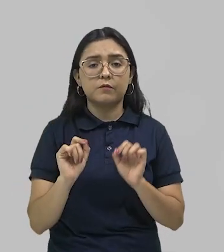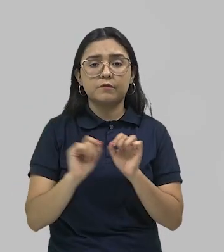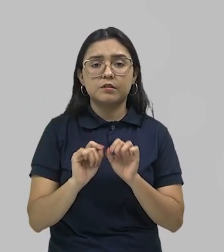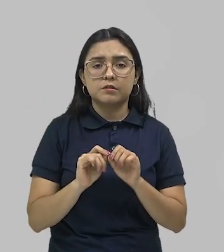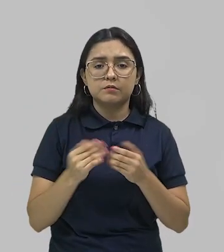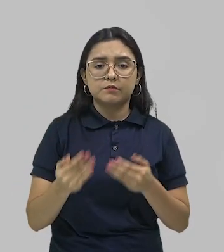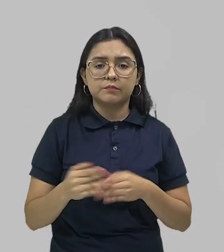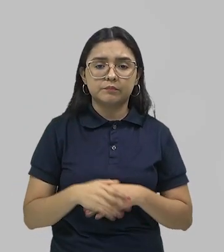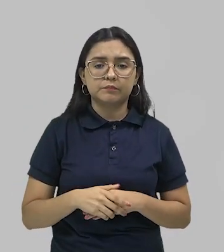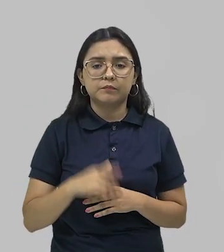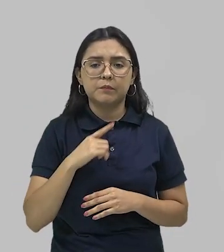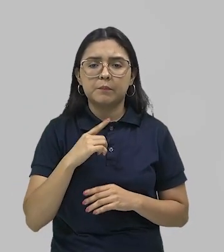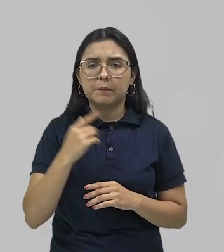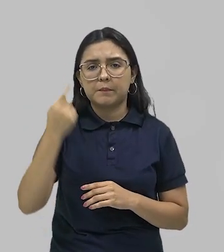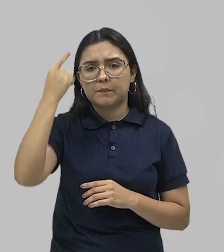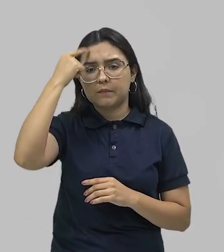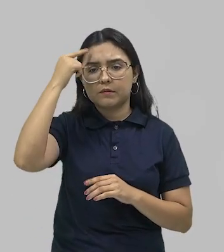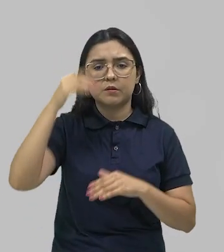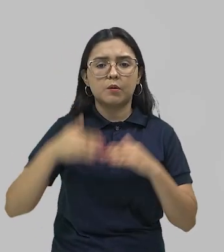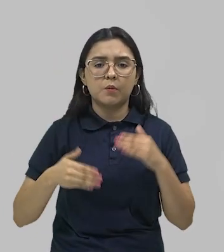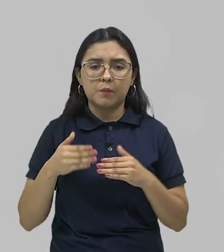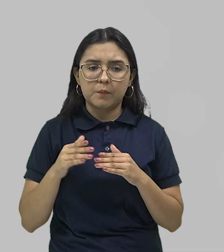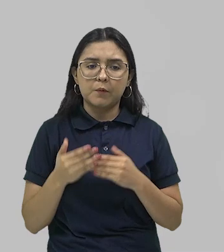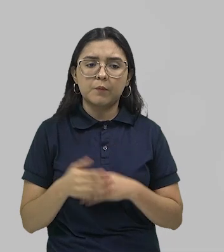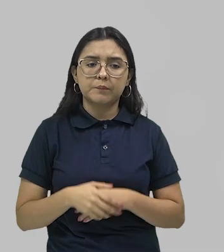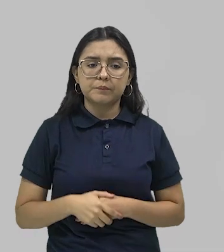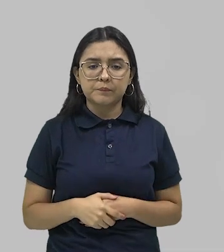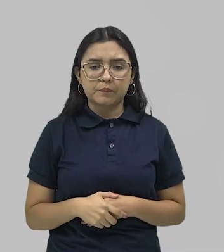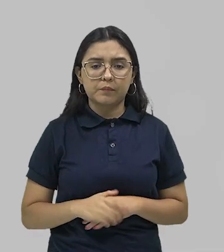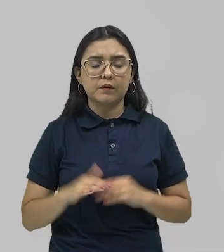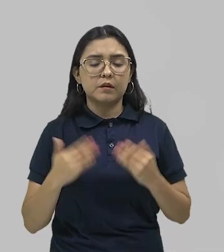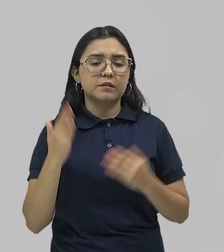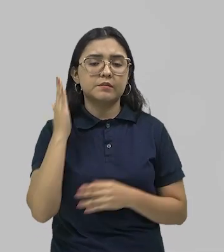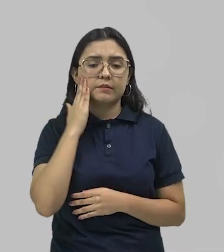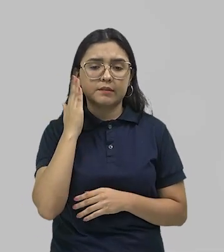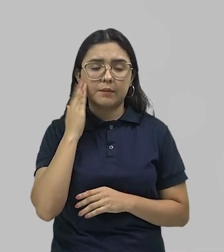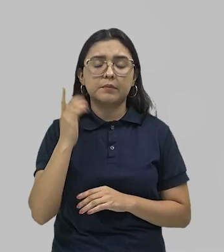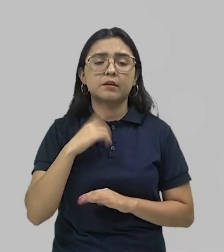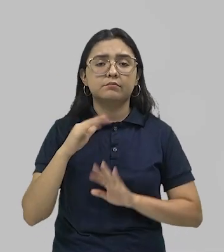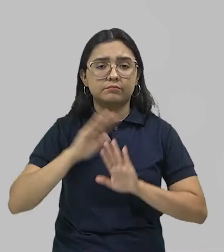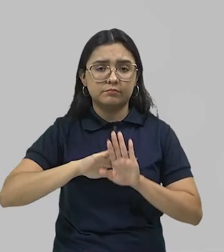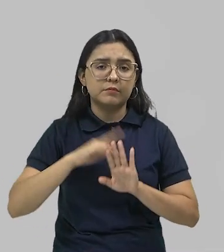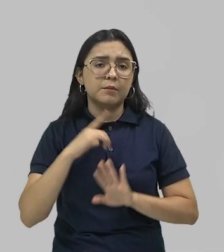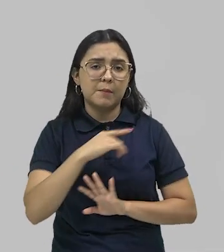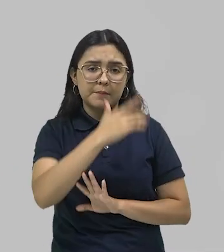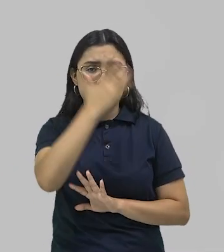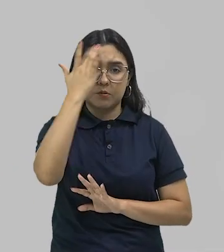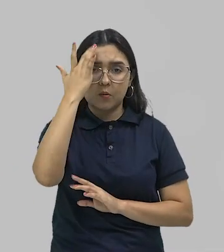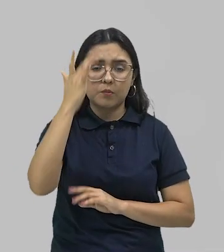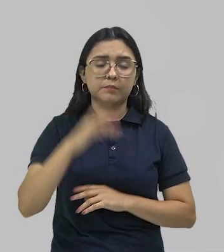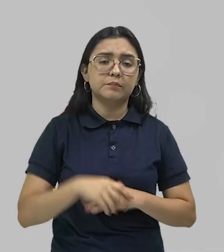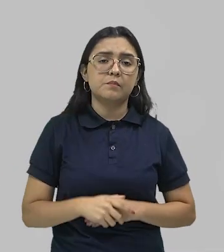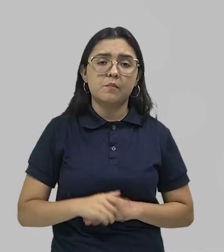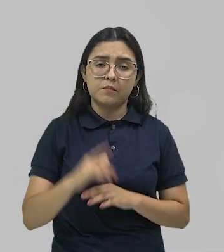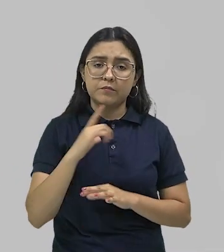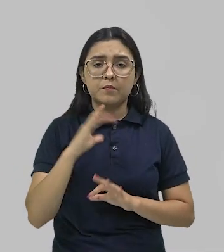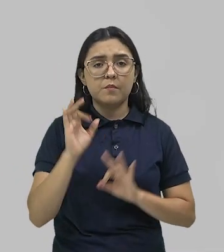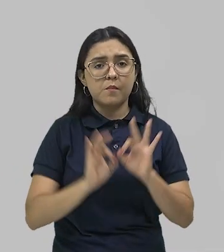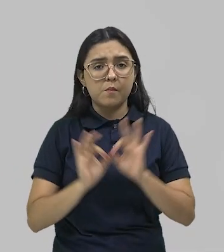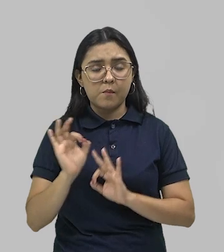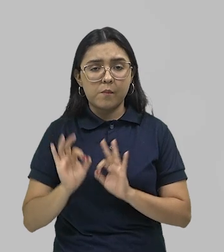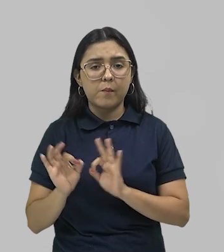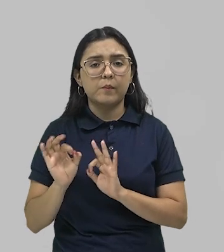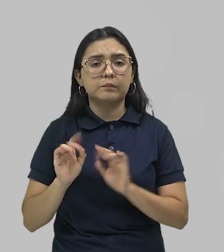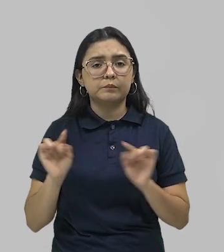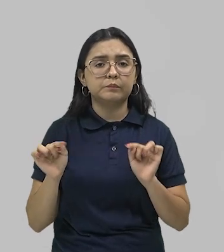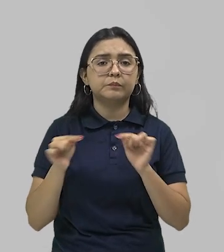nas máquinas, em robôs como fruto de um algoritmo, então a gente sabe que tem uma pessoa por trás daquilo e ela vai programar de